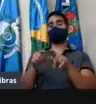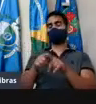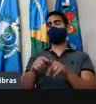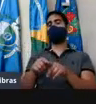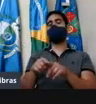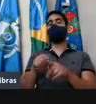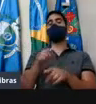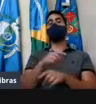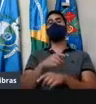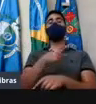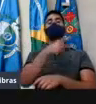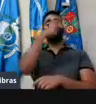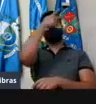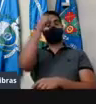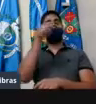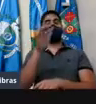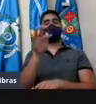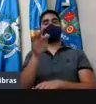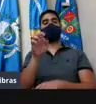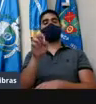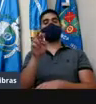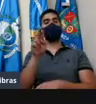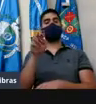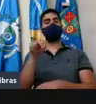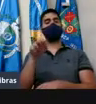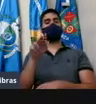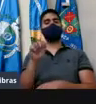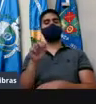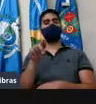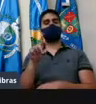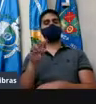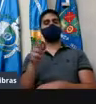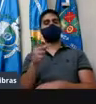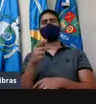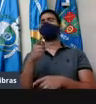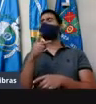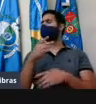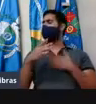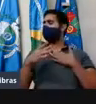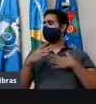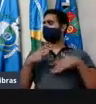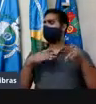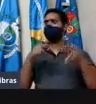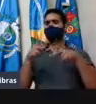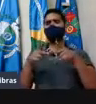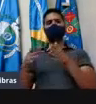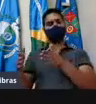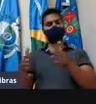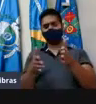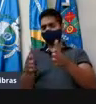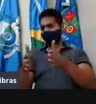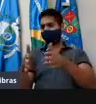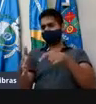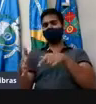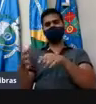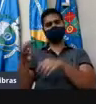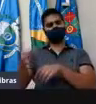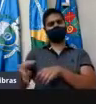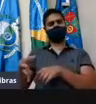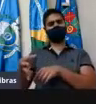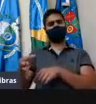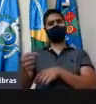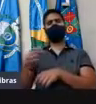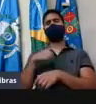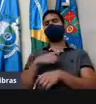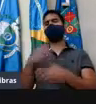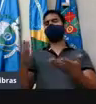Graça. Então, eu falo com muita tranquilidade para a nossa população que estamos no caminho certo, entendeu? Tem uma